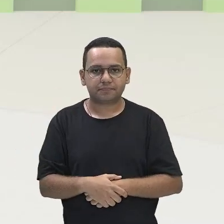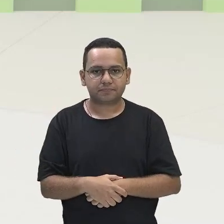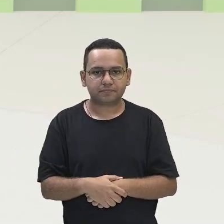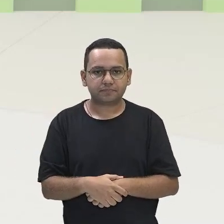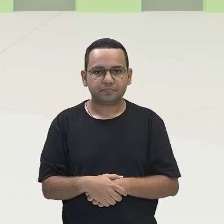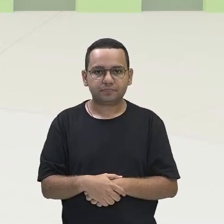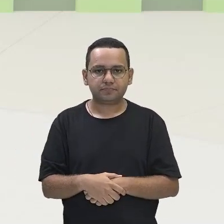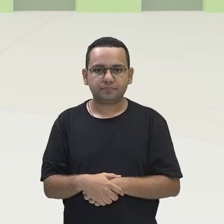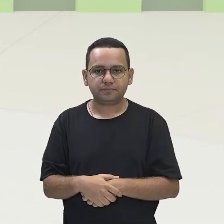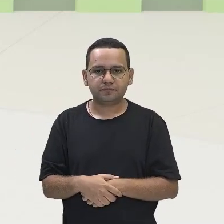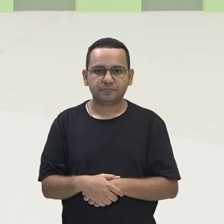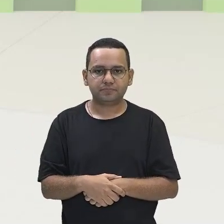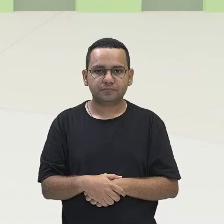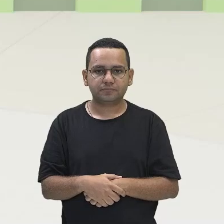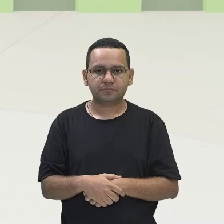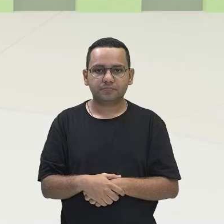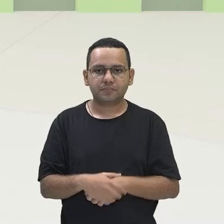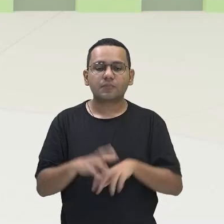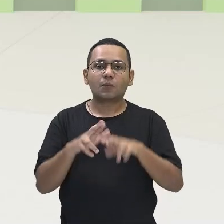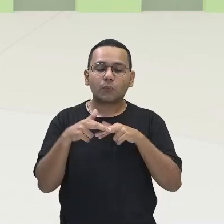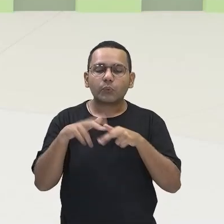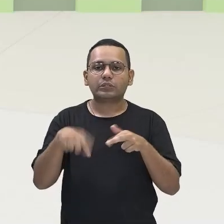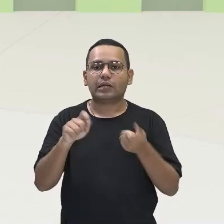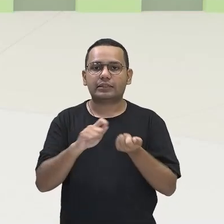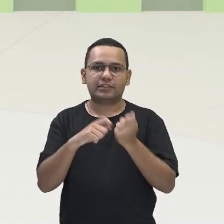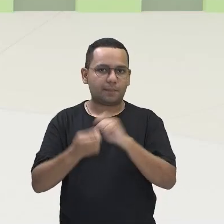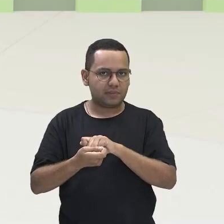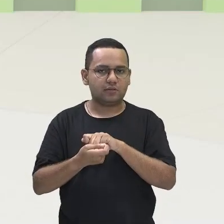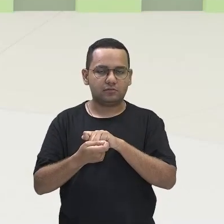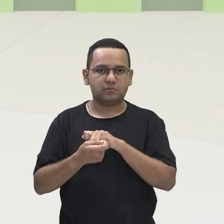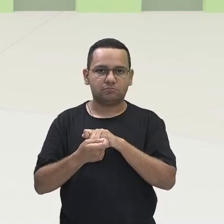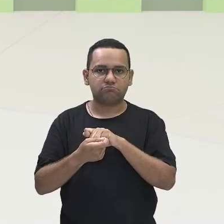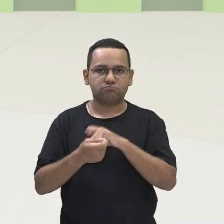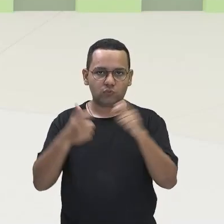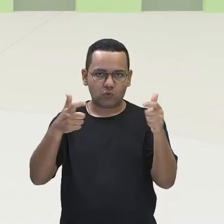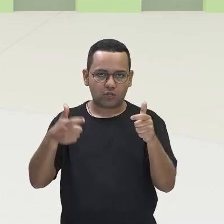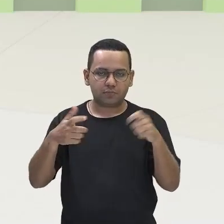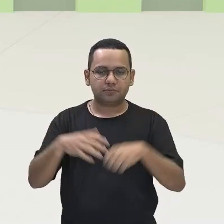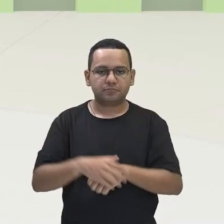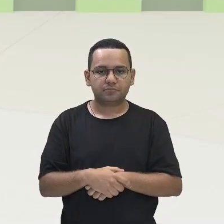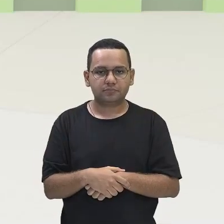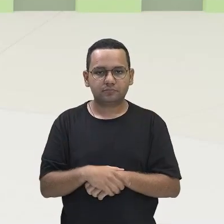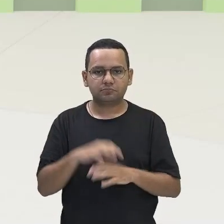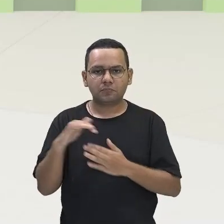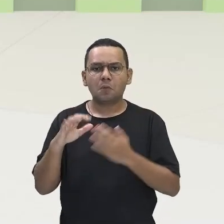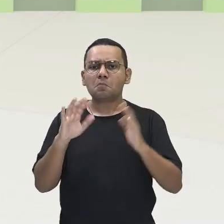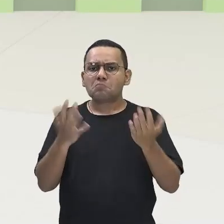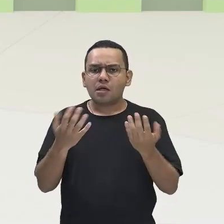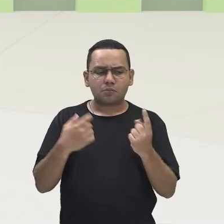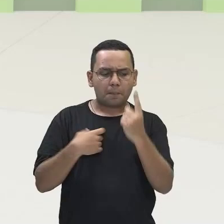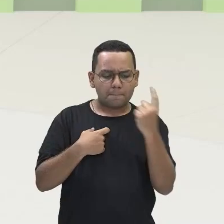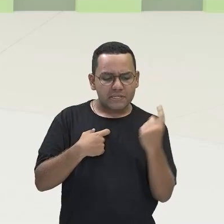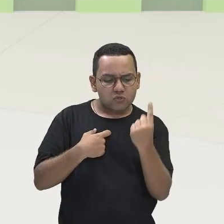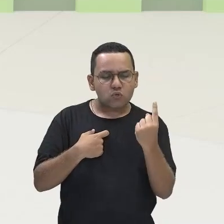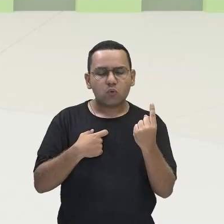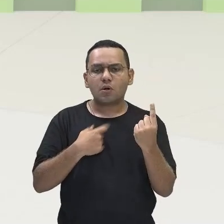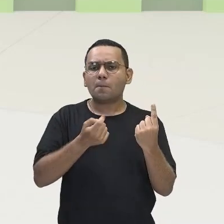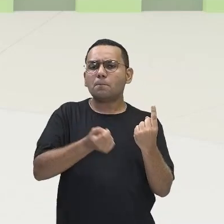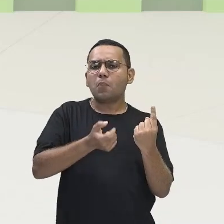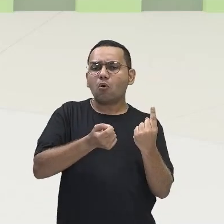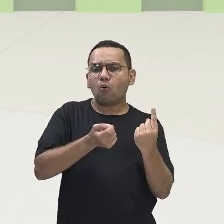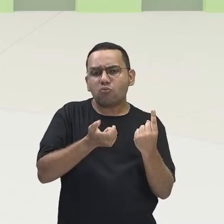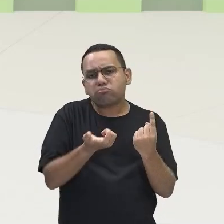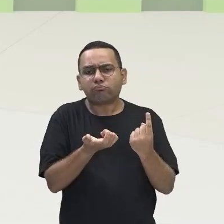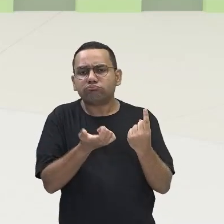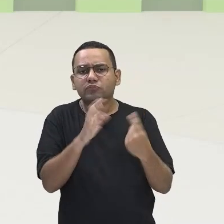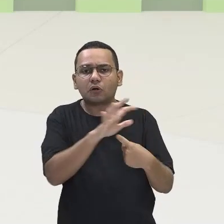um processo de alteração desse ambiente. O indivíduo, pouca alteração. Quem sabe esse ambiente